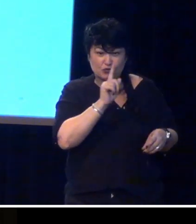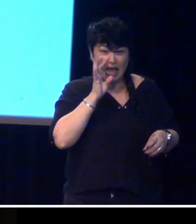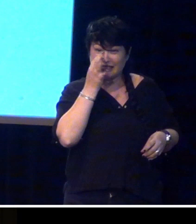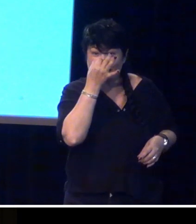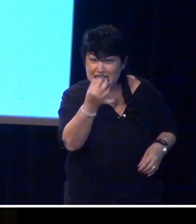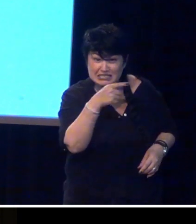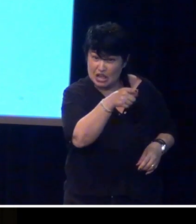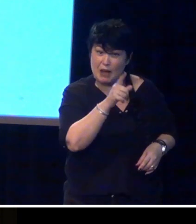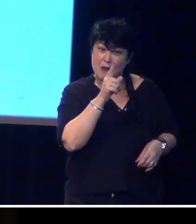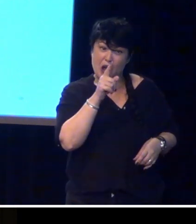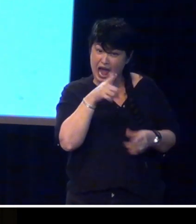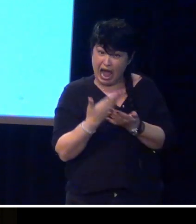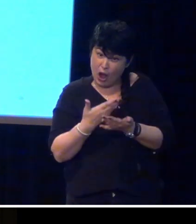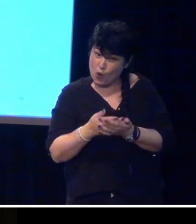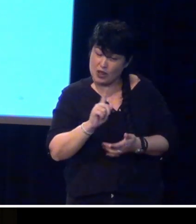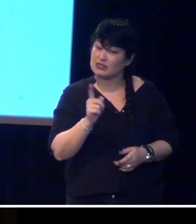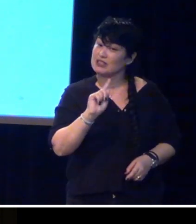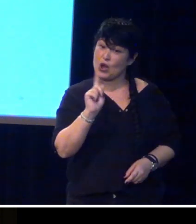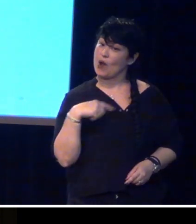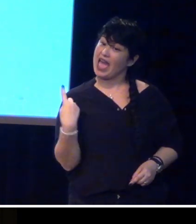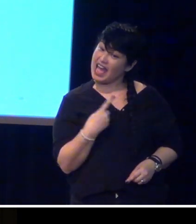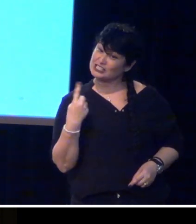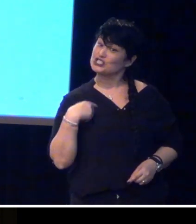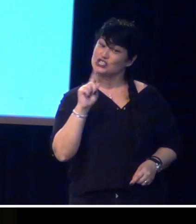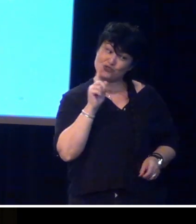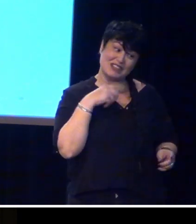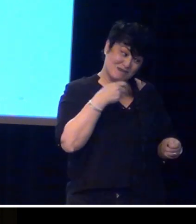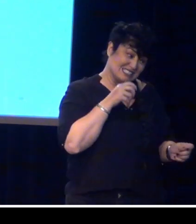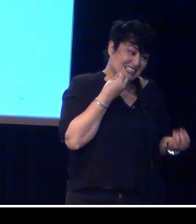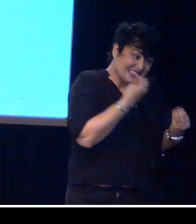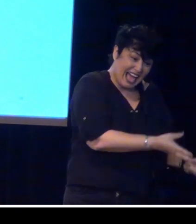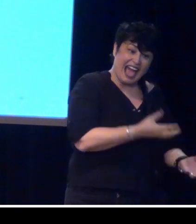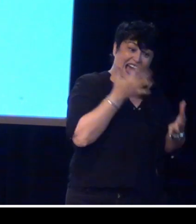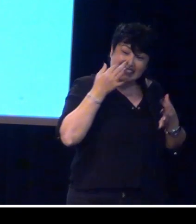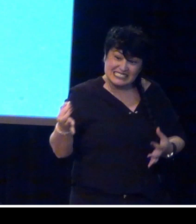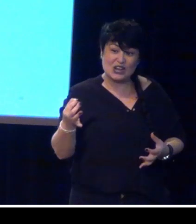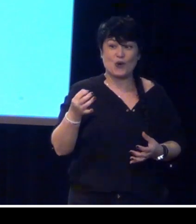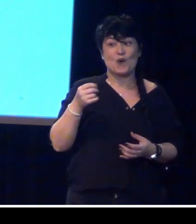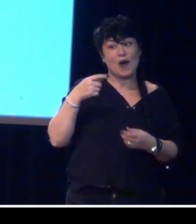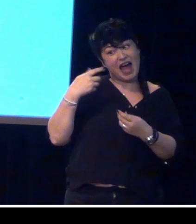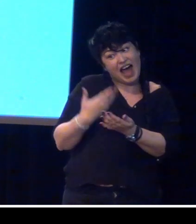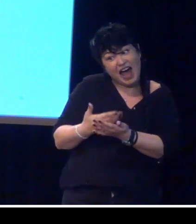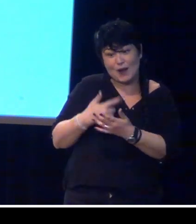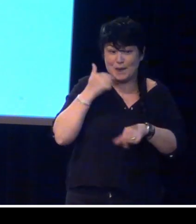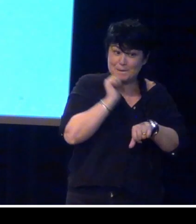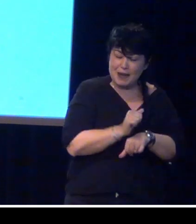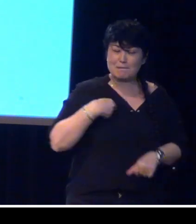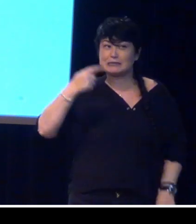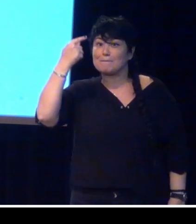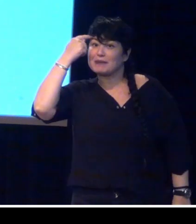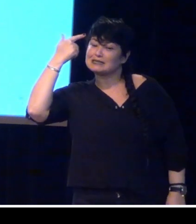o problema não é do celular. Eu acho que o problema é da gente que não está chamando muita atenção do aluno. Né? Então, é o momento da gente parar e